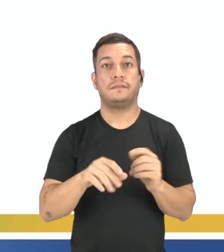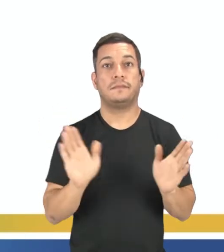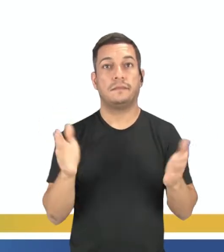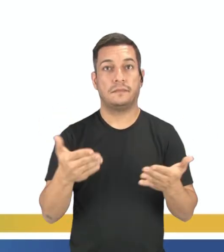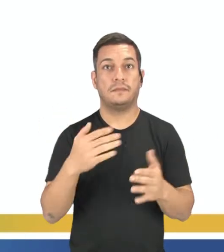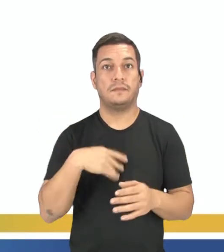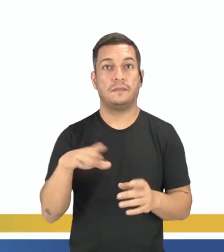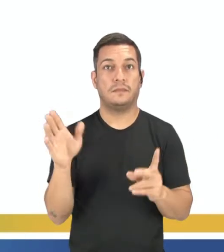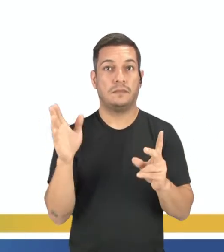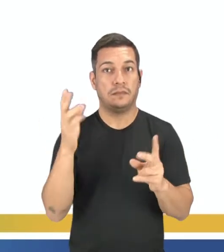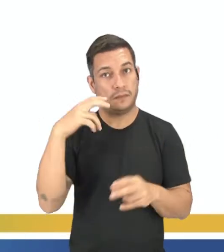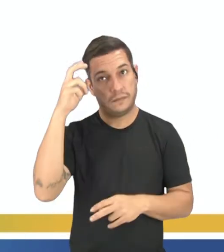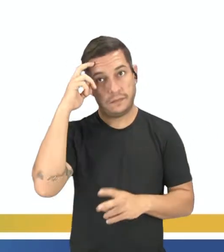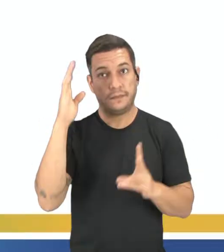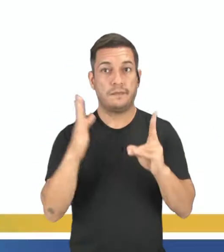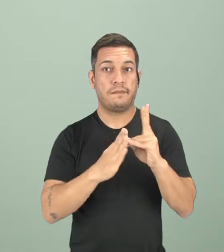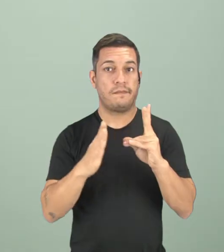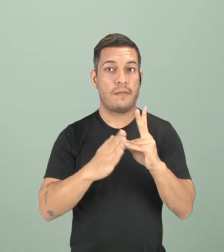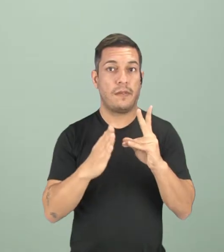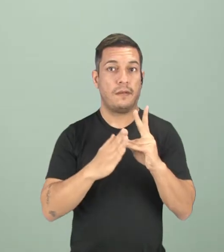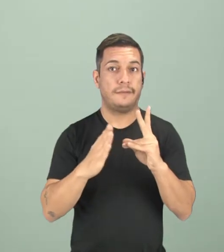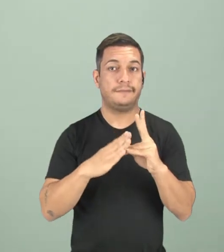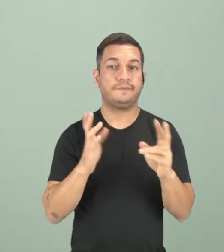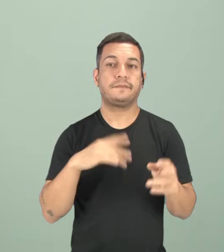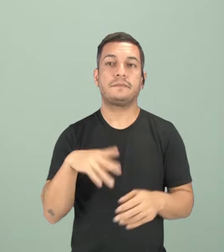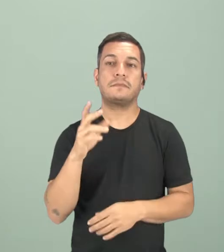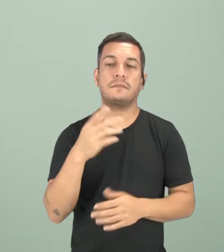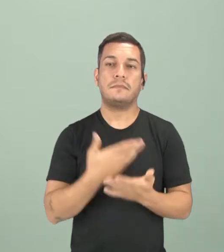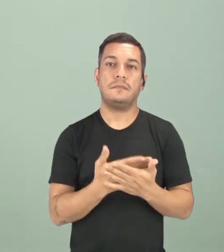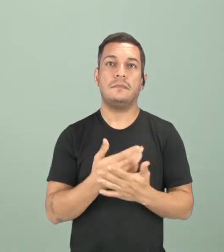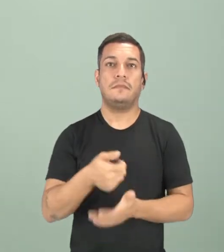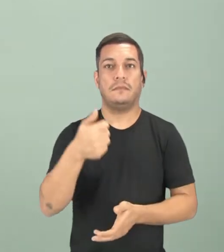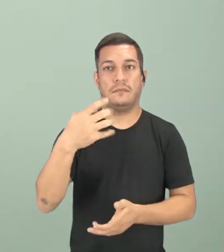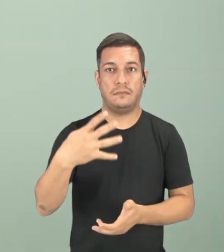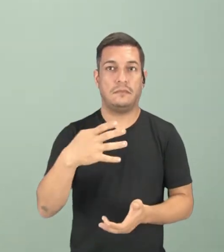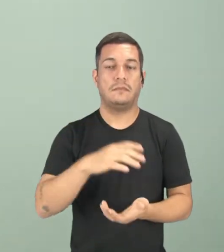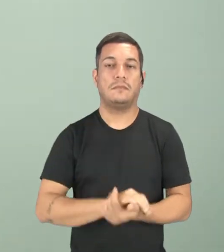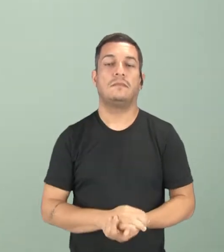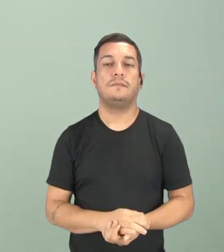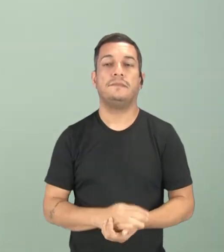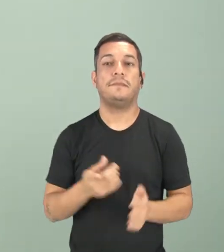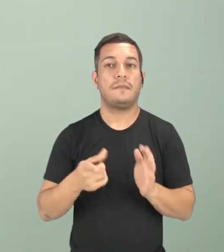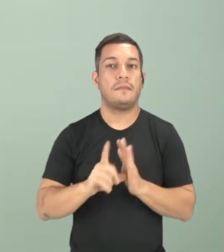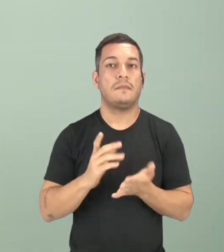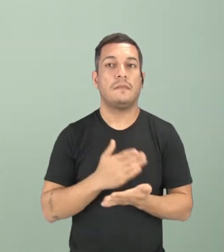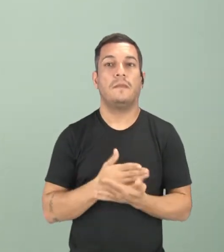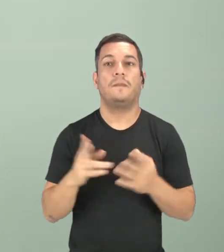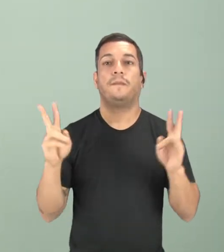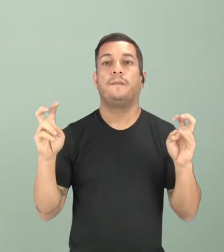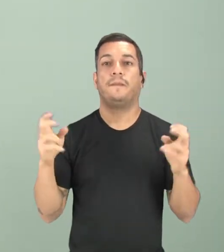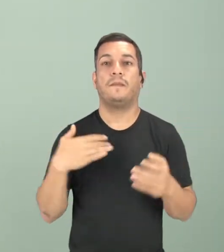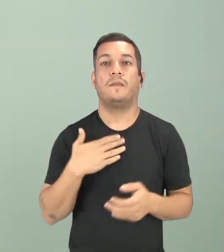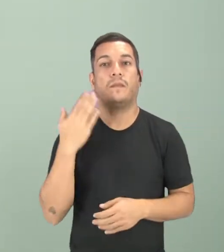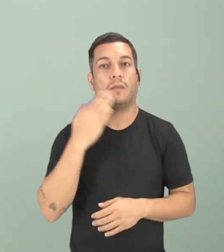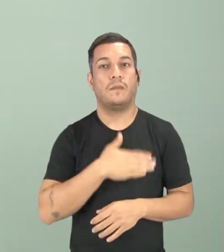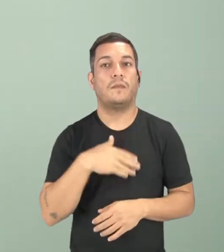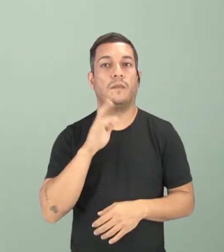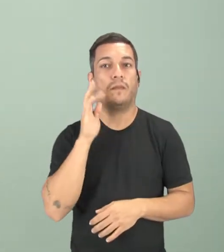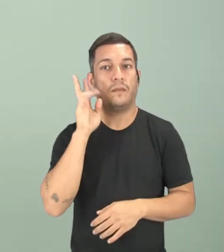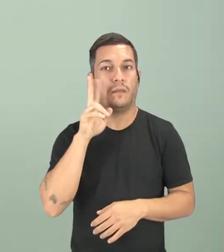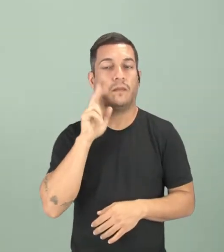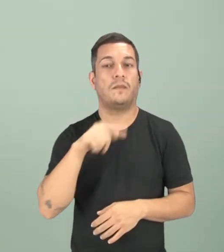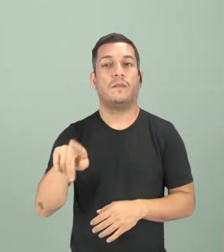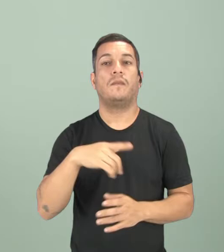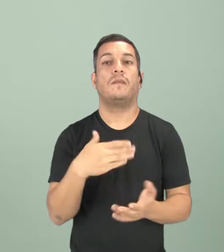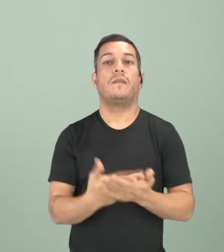esporte relacionado às culturas indígenas, tá bom? Essa é a nossa aula 14ª. Antes de iniciar esse tema, eu gostaria de lembrar